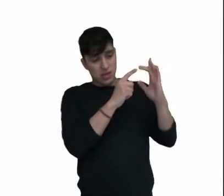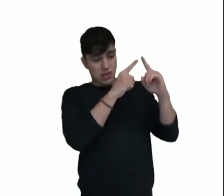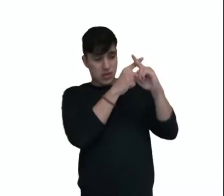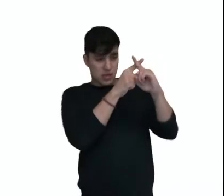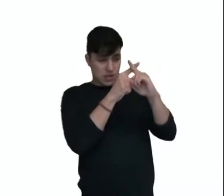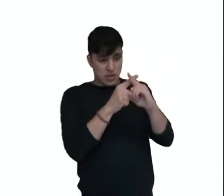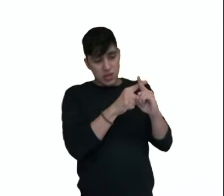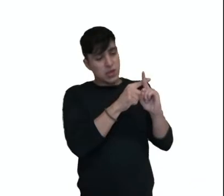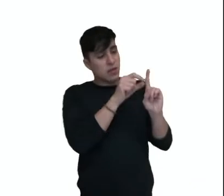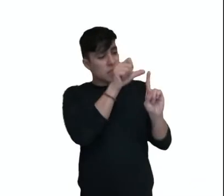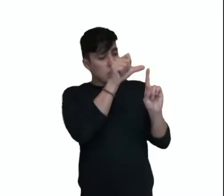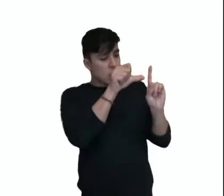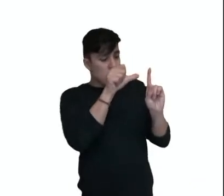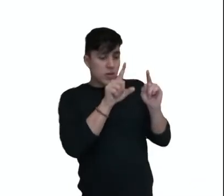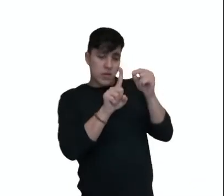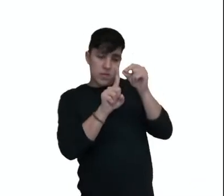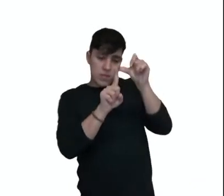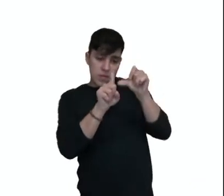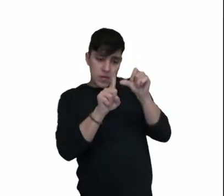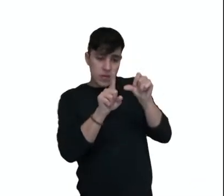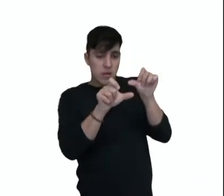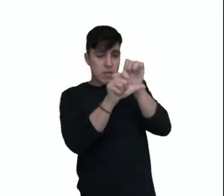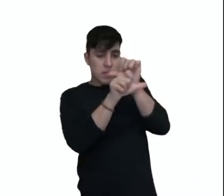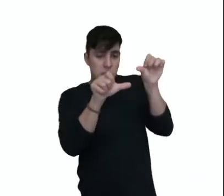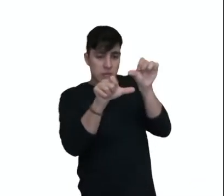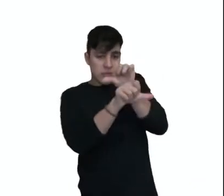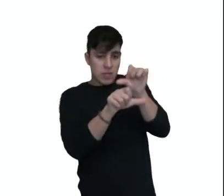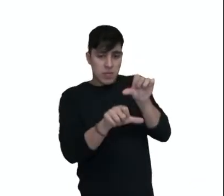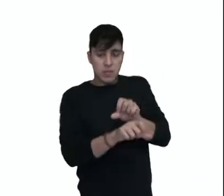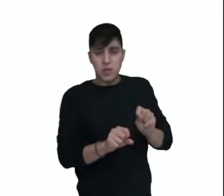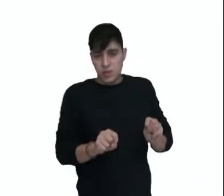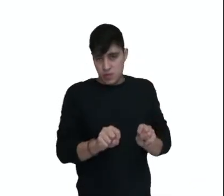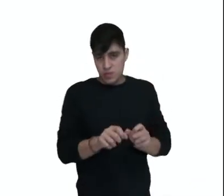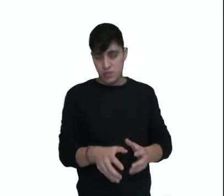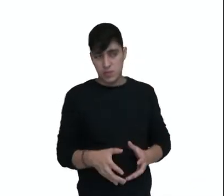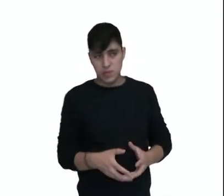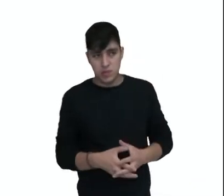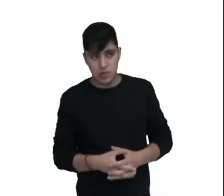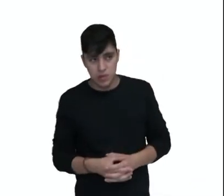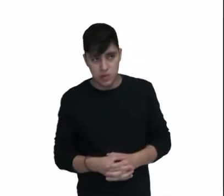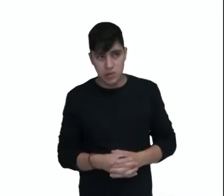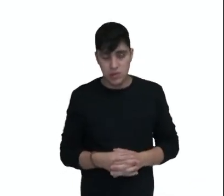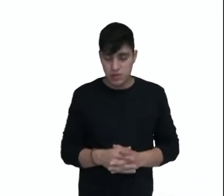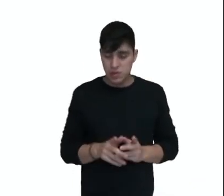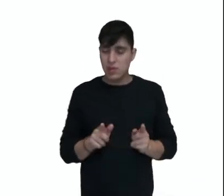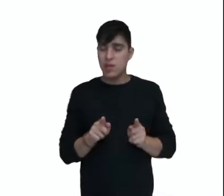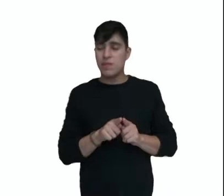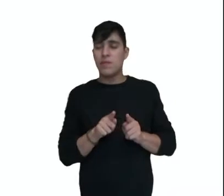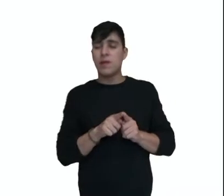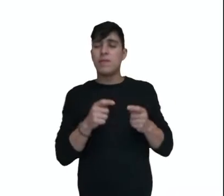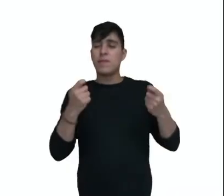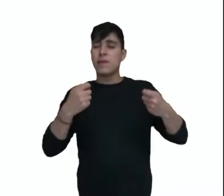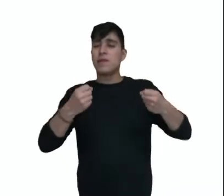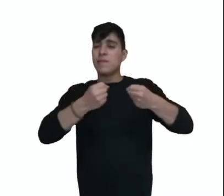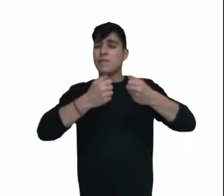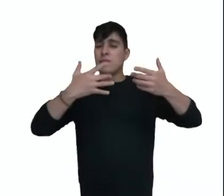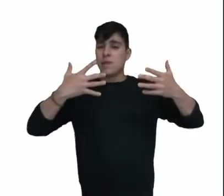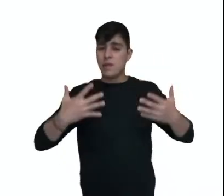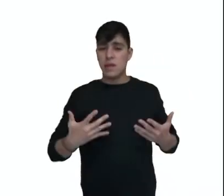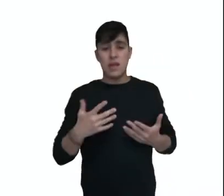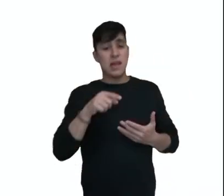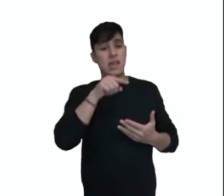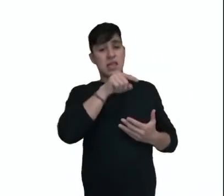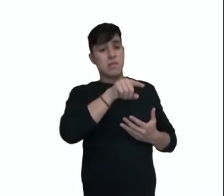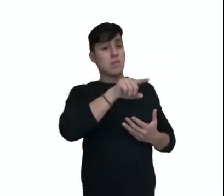na quantidade de DNA, até mesmo na posição do centrômero. E é importante destacar que não afetam o número.